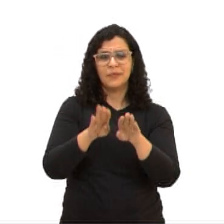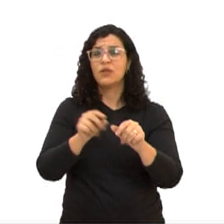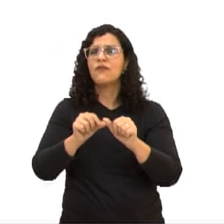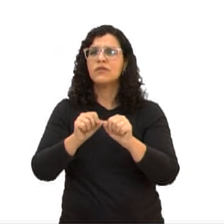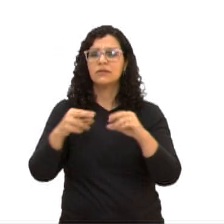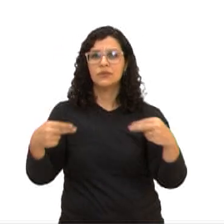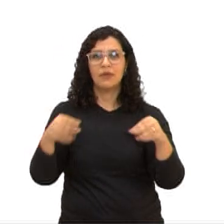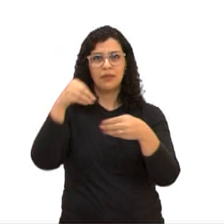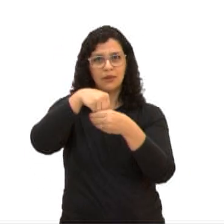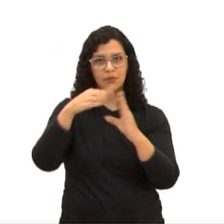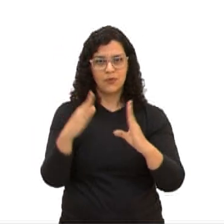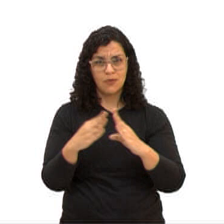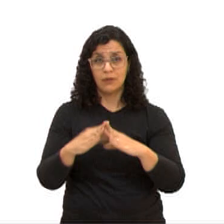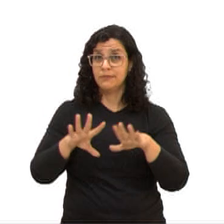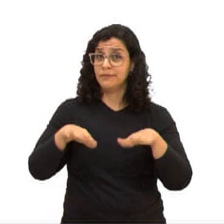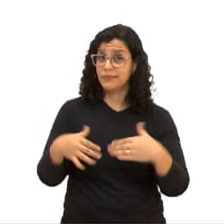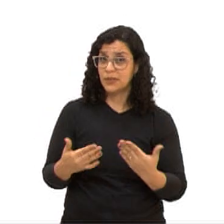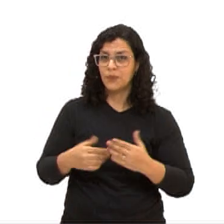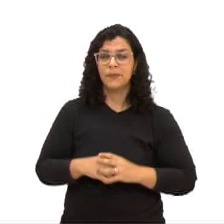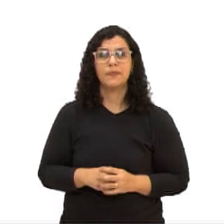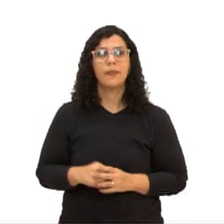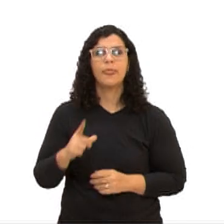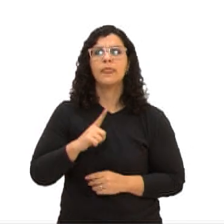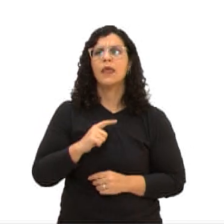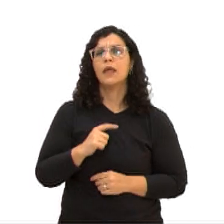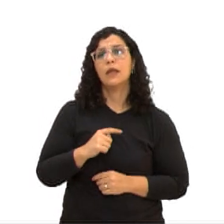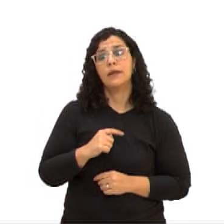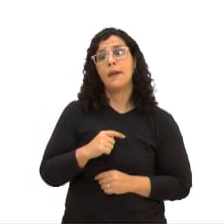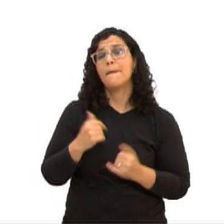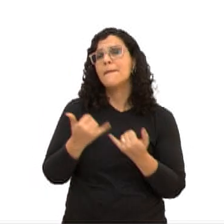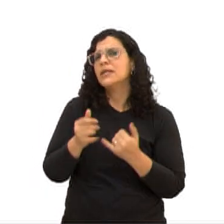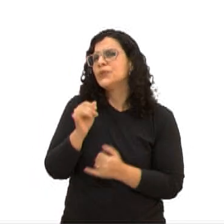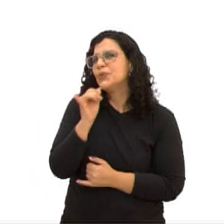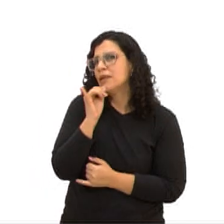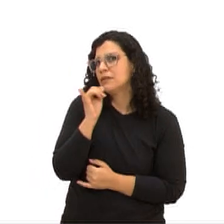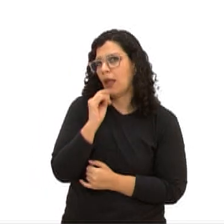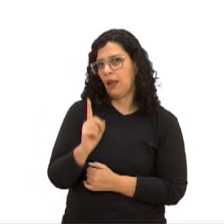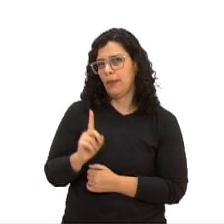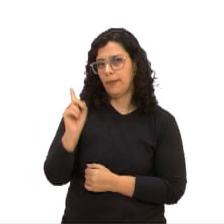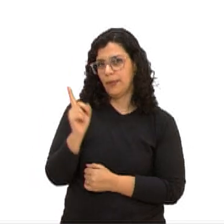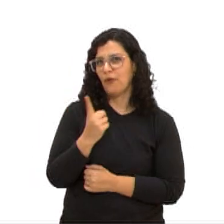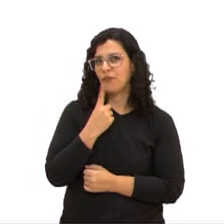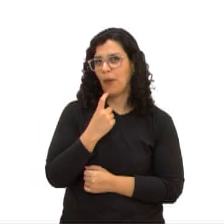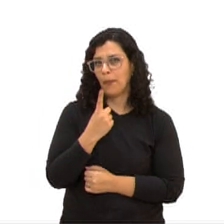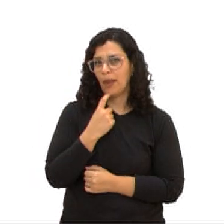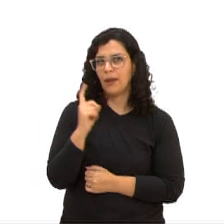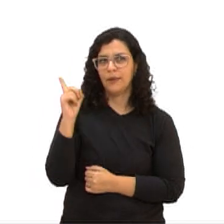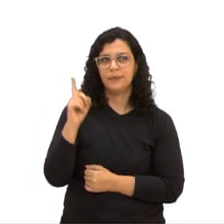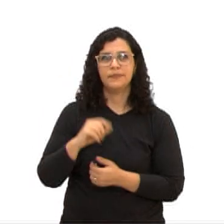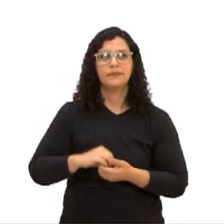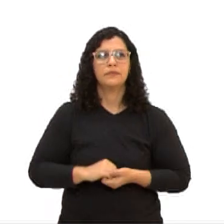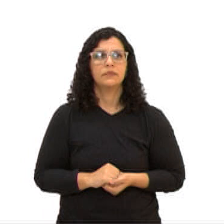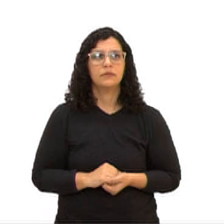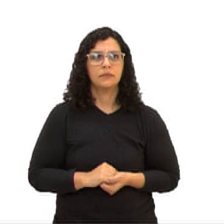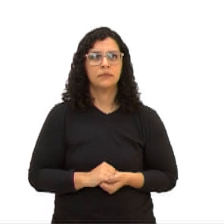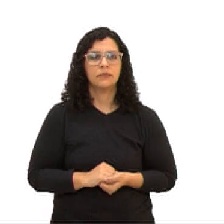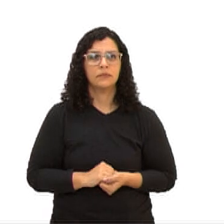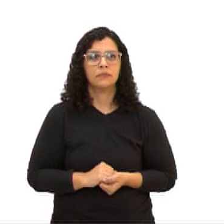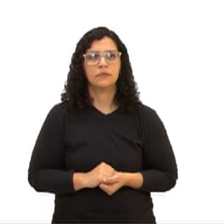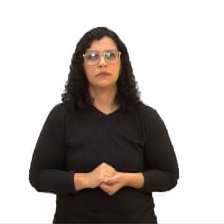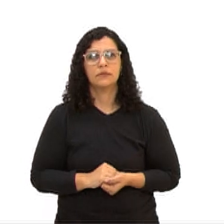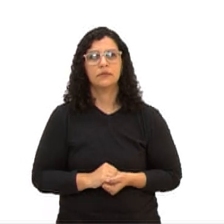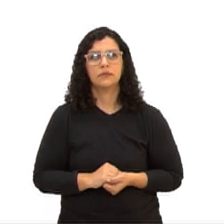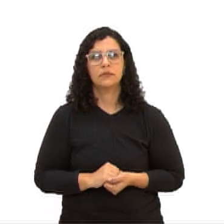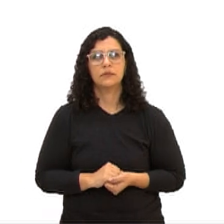tarefas diárias. Então, aqui temos um exemplo. Eu arreglo a mi cama, lavo los